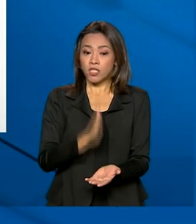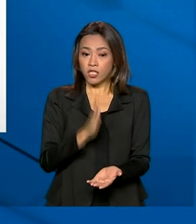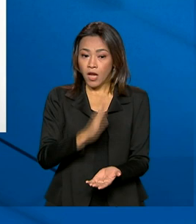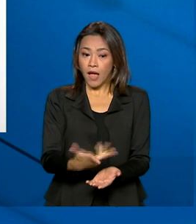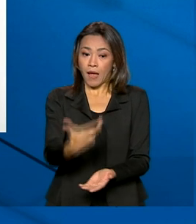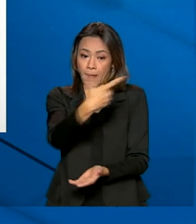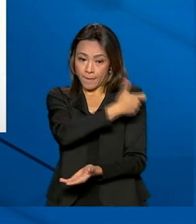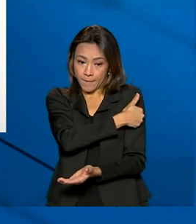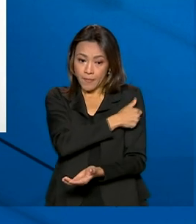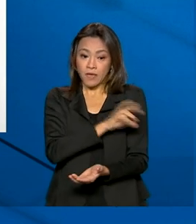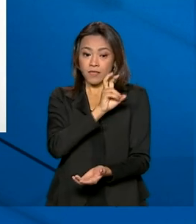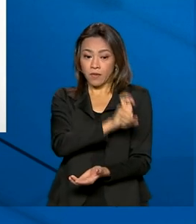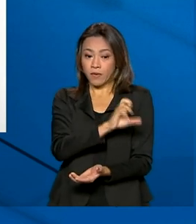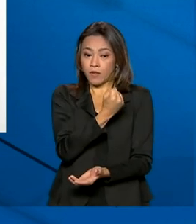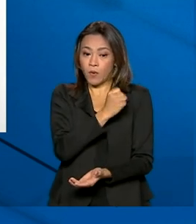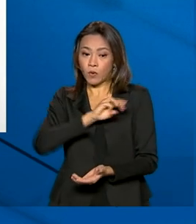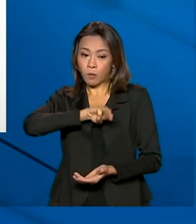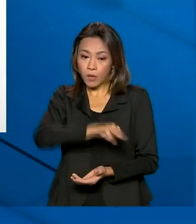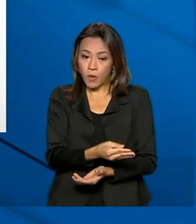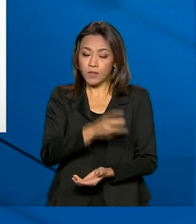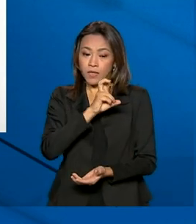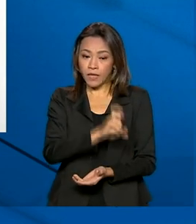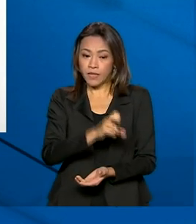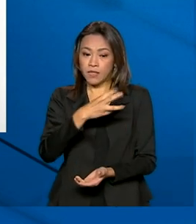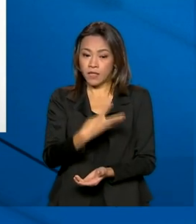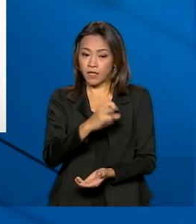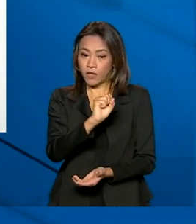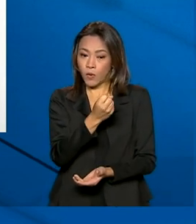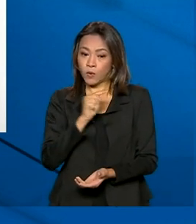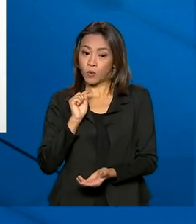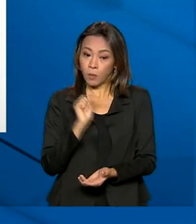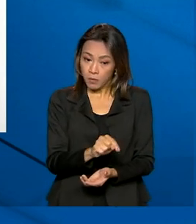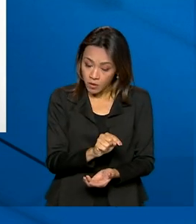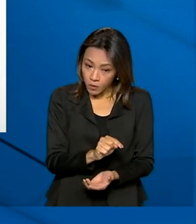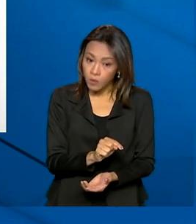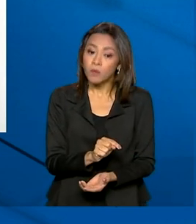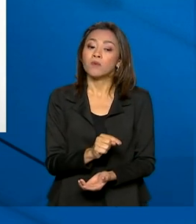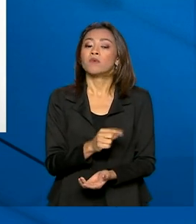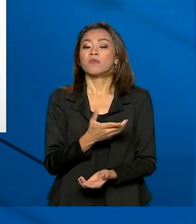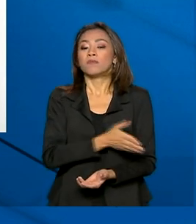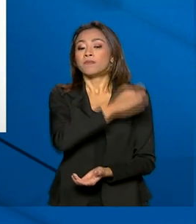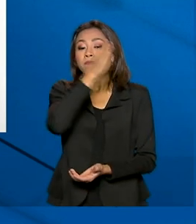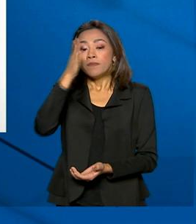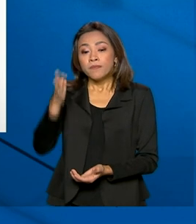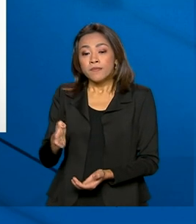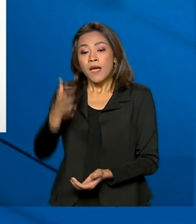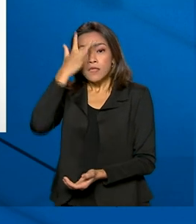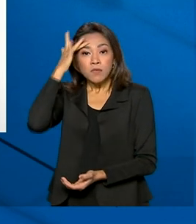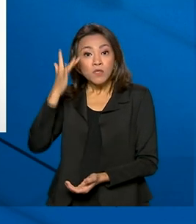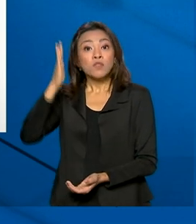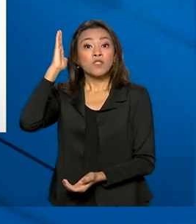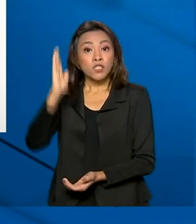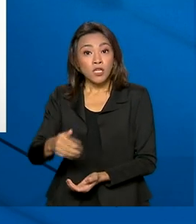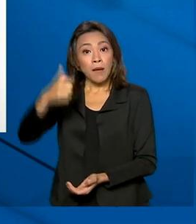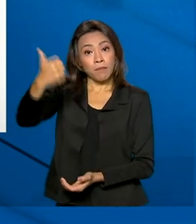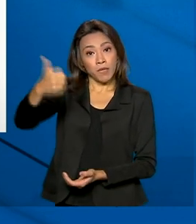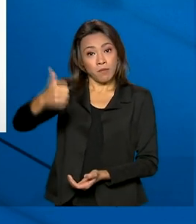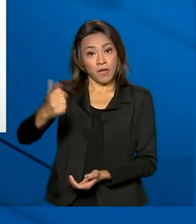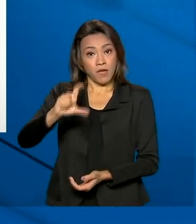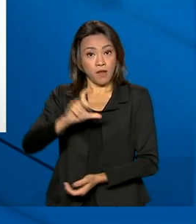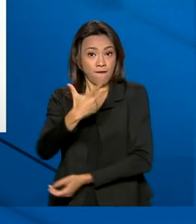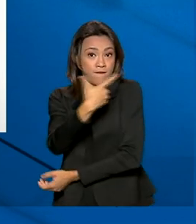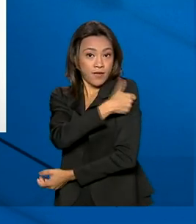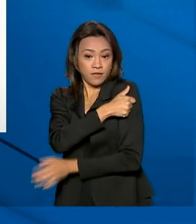aplicadas 58000000 538 mil doses as pessoas vacinadas com a